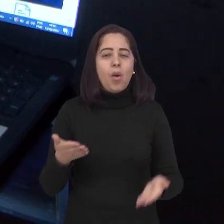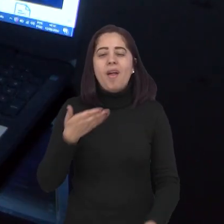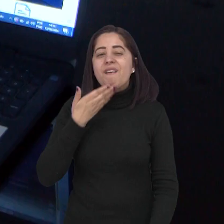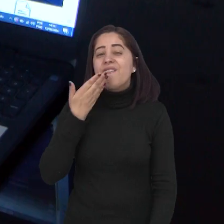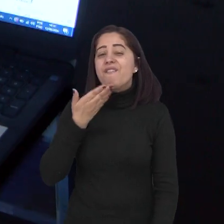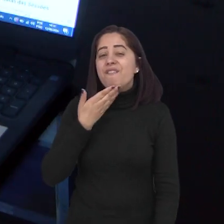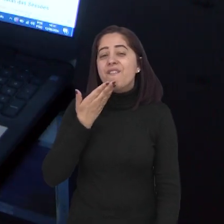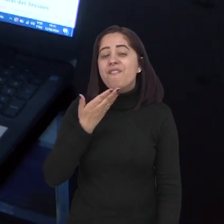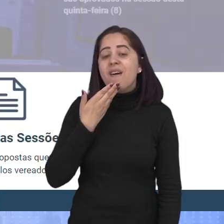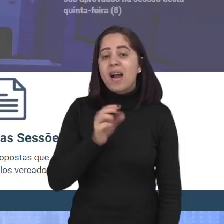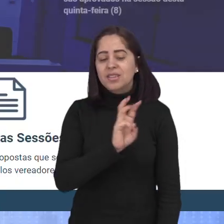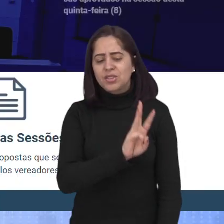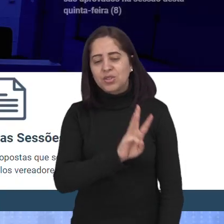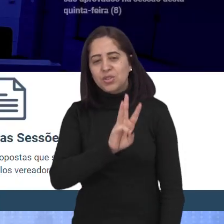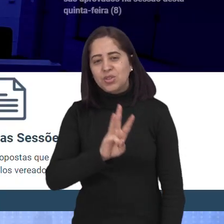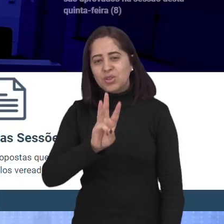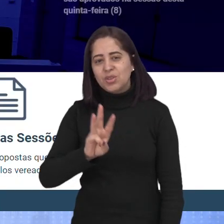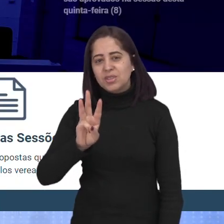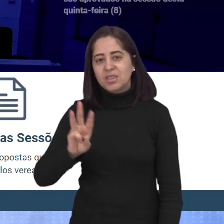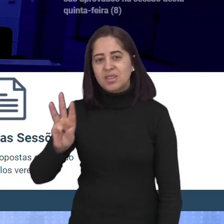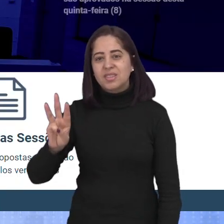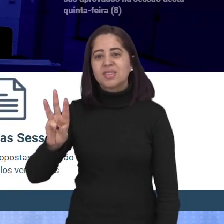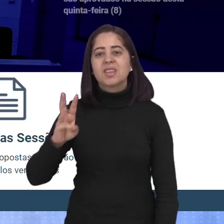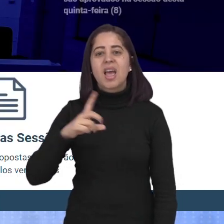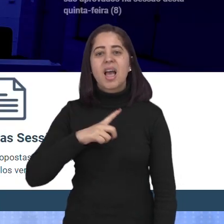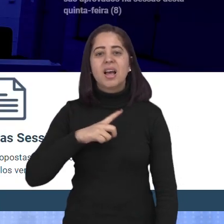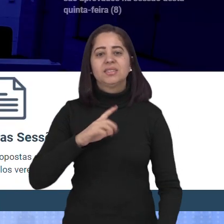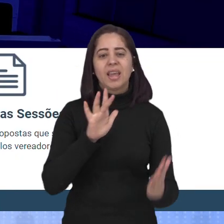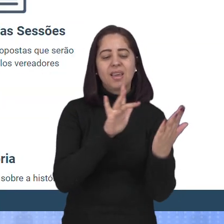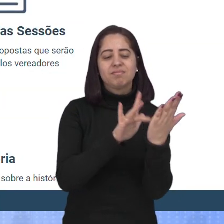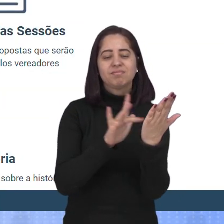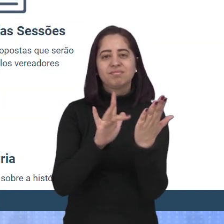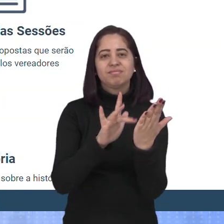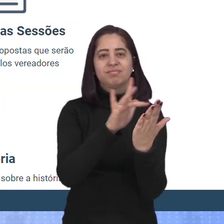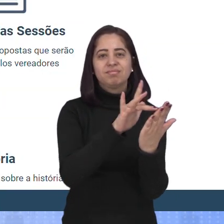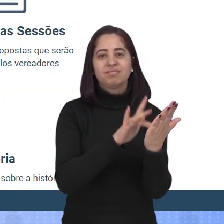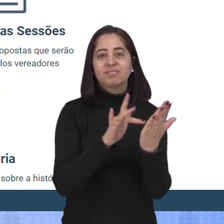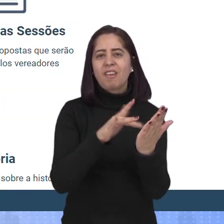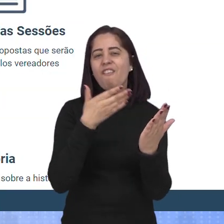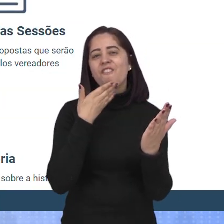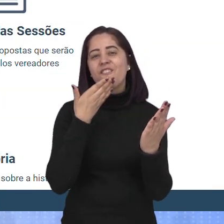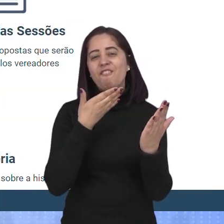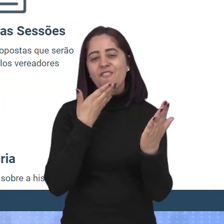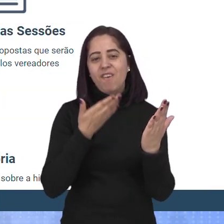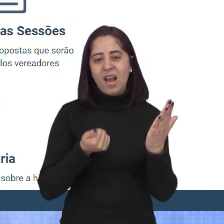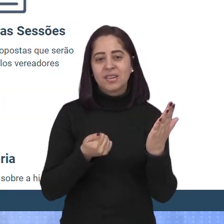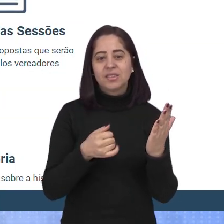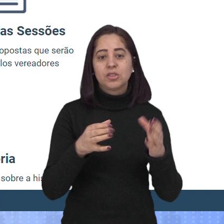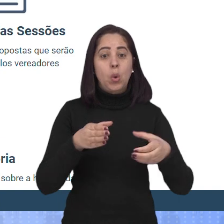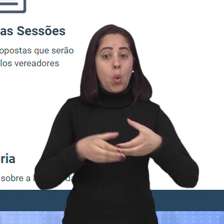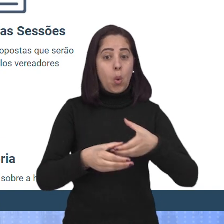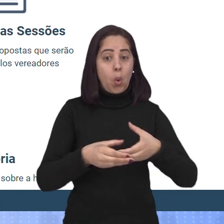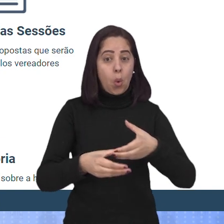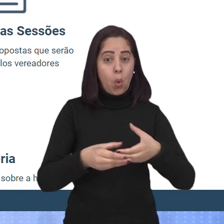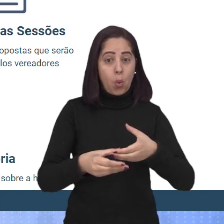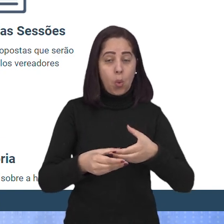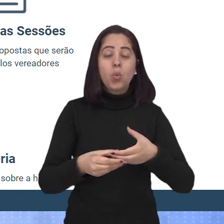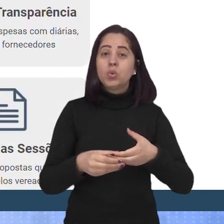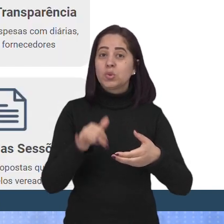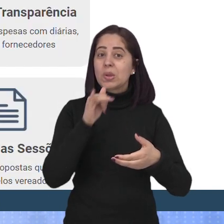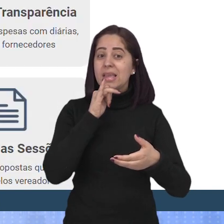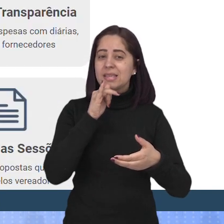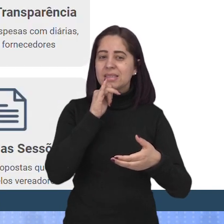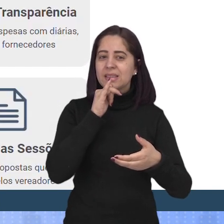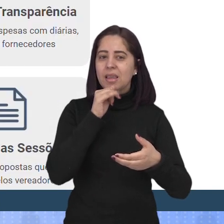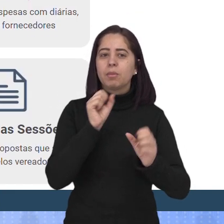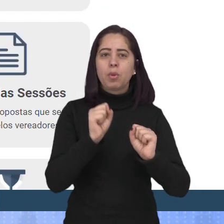ainda mais intuitiva, o site conta com ícones que te levam direto para sessões específicas, como o concurso público,